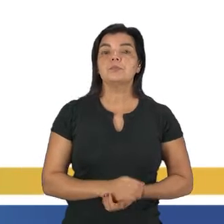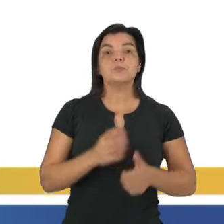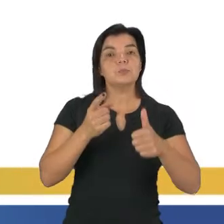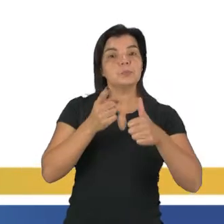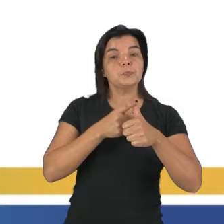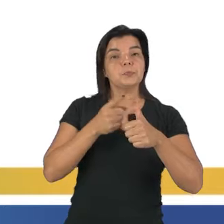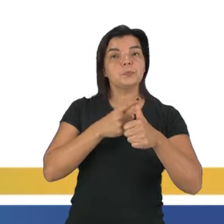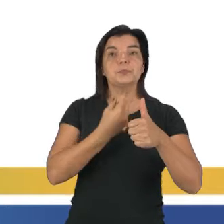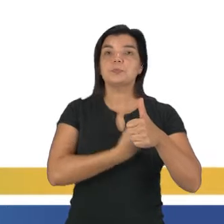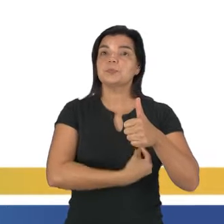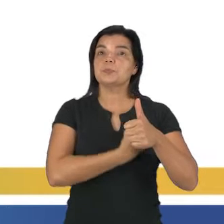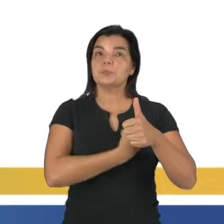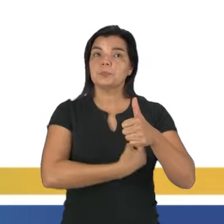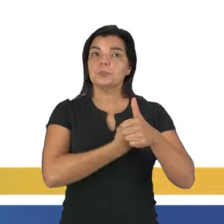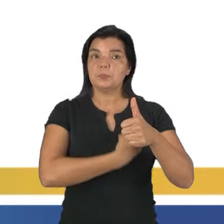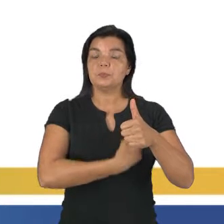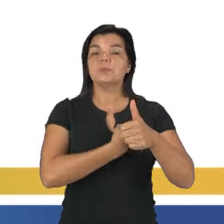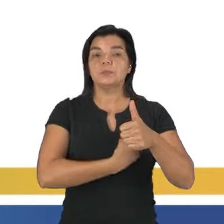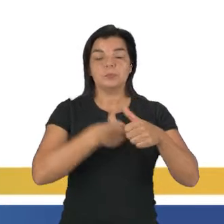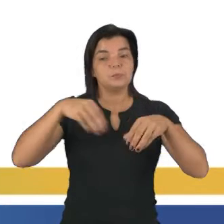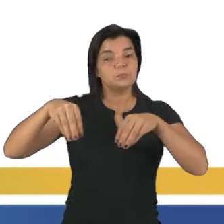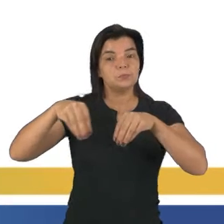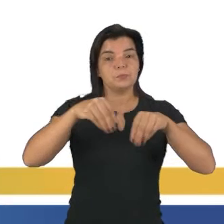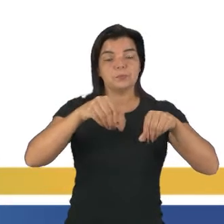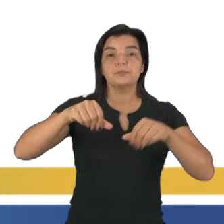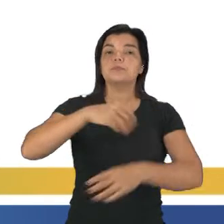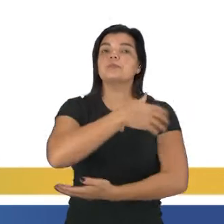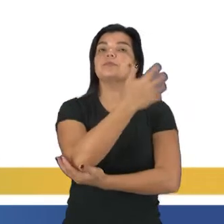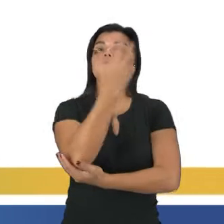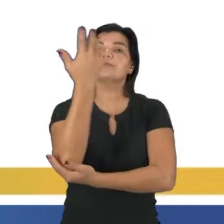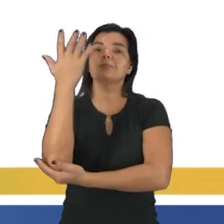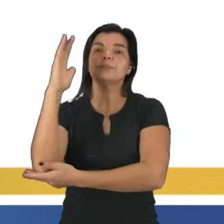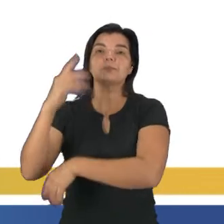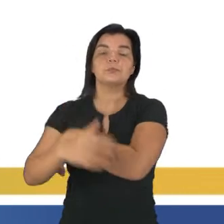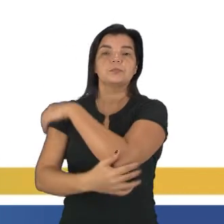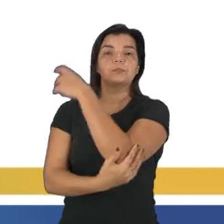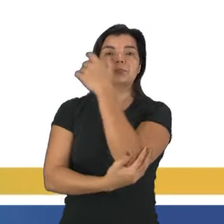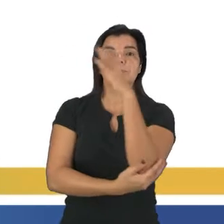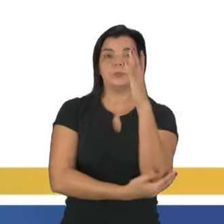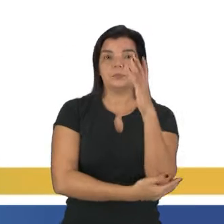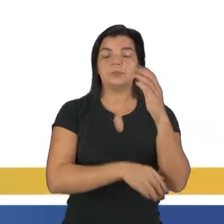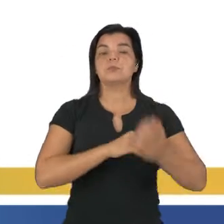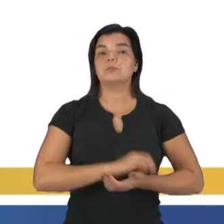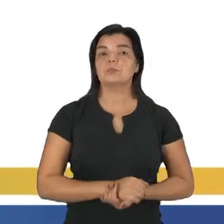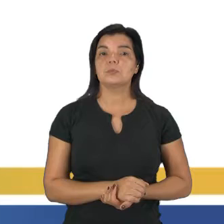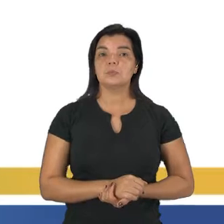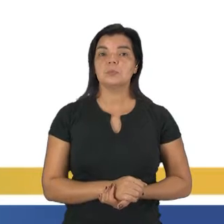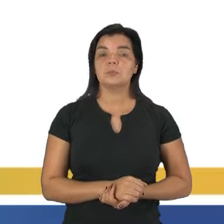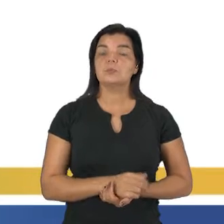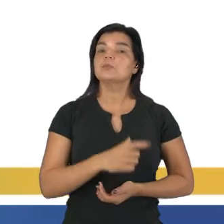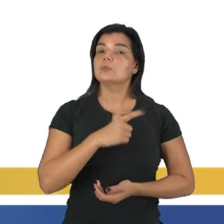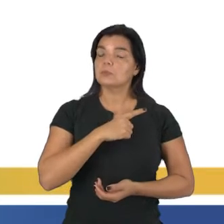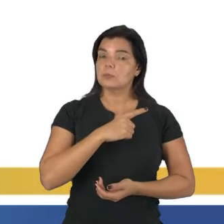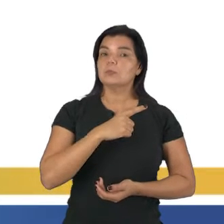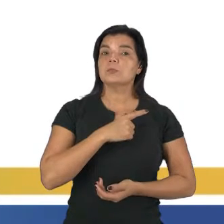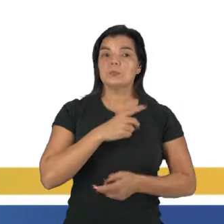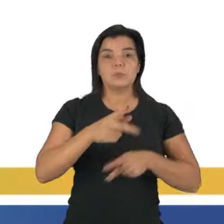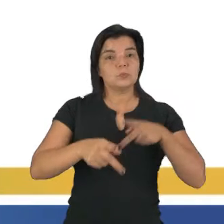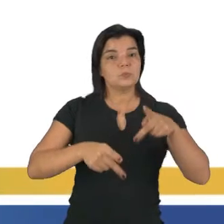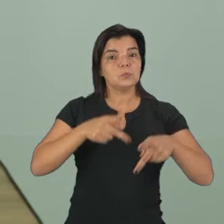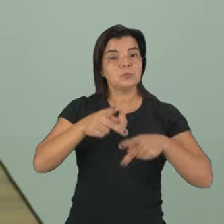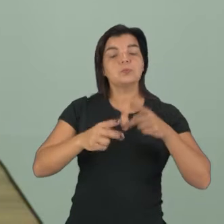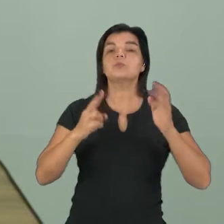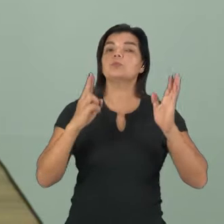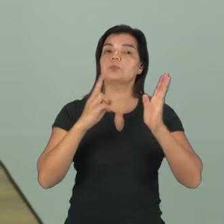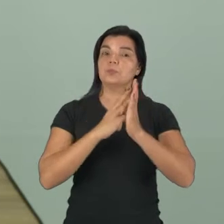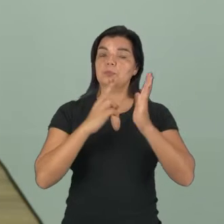os primeiros ocupantes desse vasto conjunto de terras e paisagem. Ou seja, havia o povo